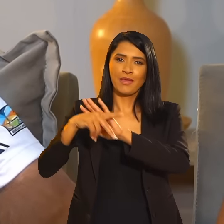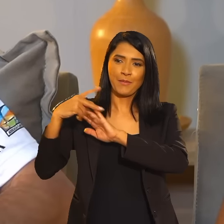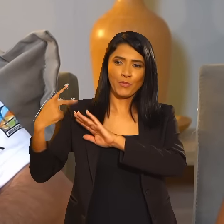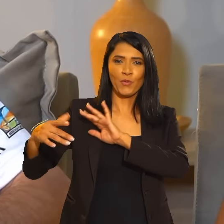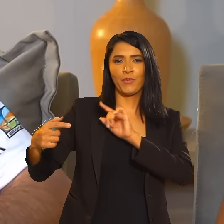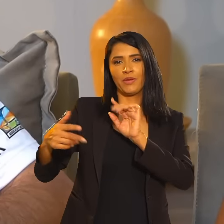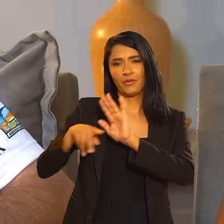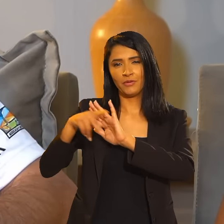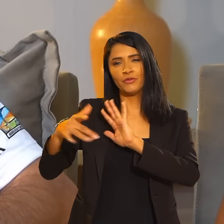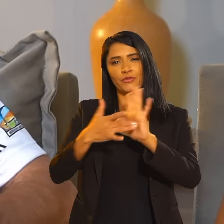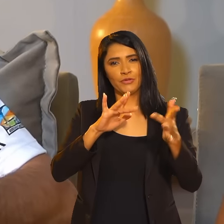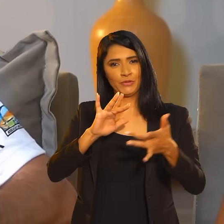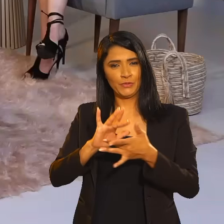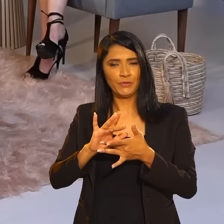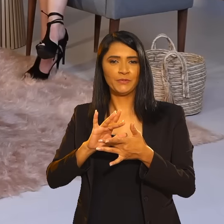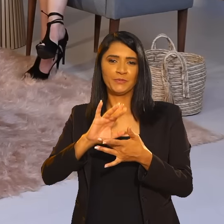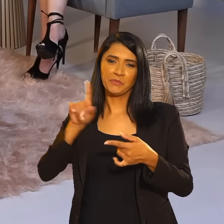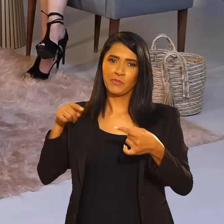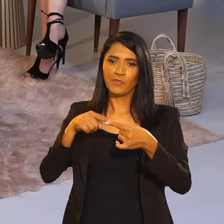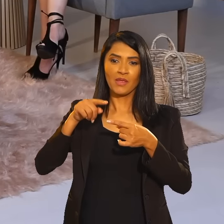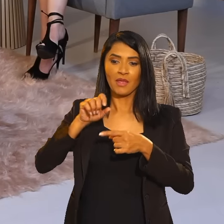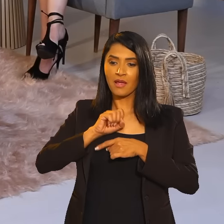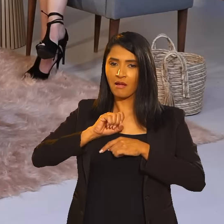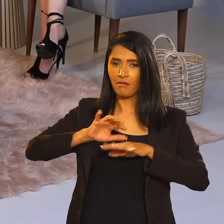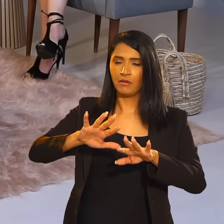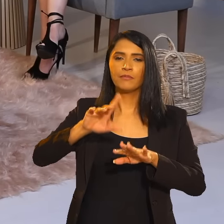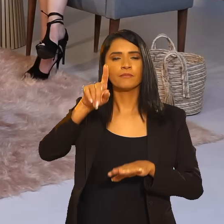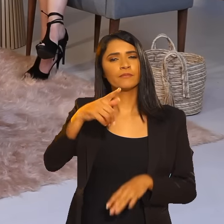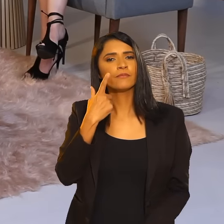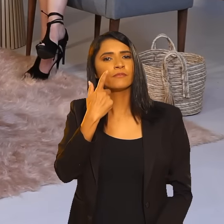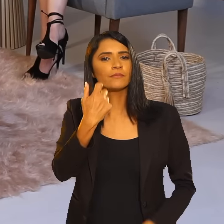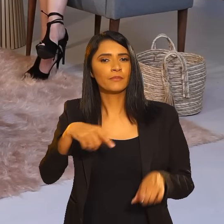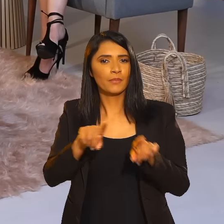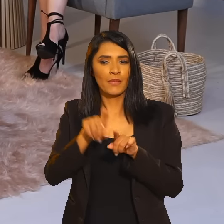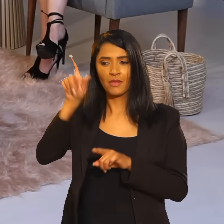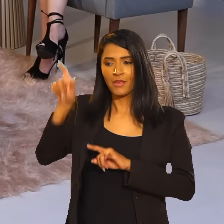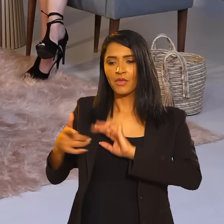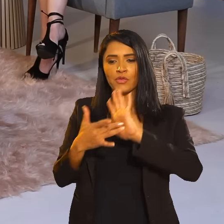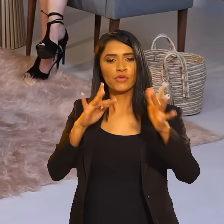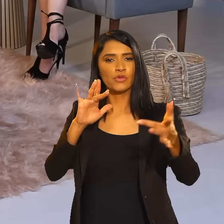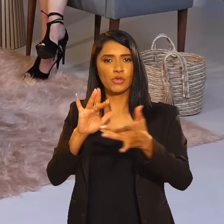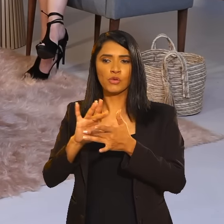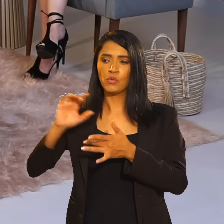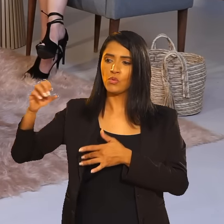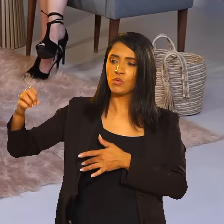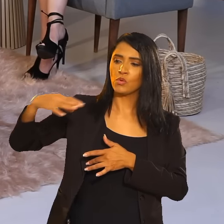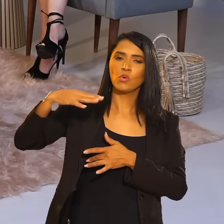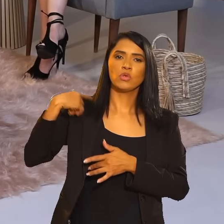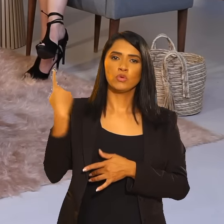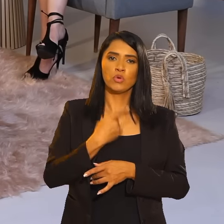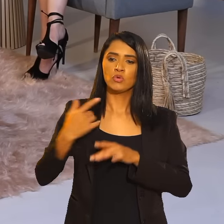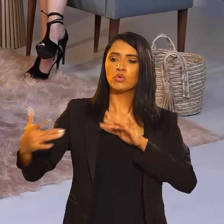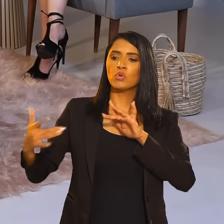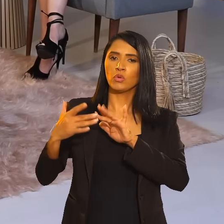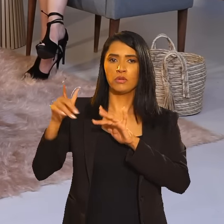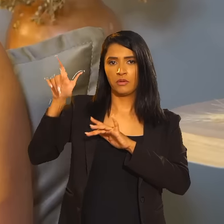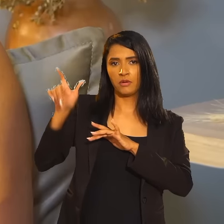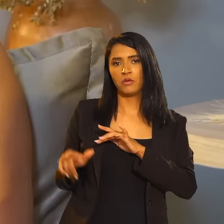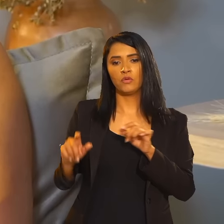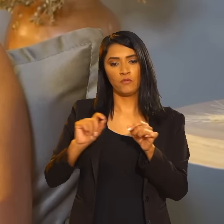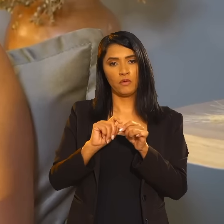uma parte dele. É interessante, O objetivo é a né? gente clarear. O interessante é que Jesus é a luz e o nosso contato com